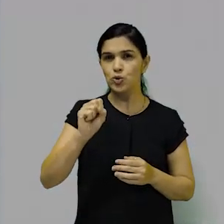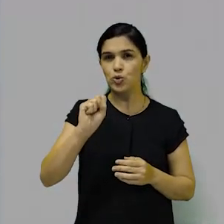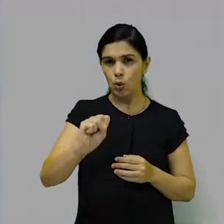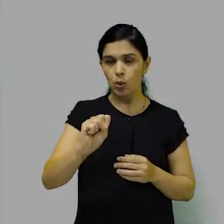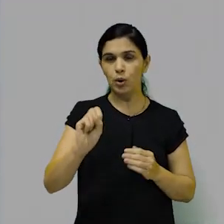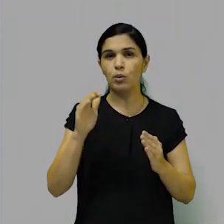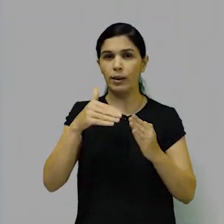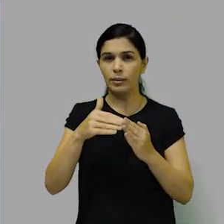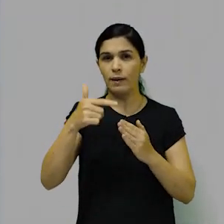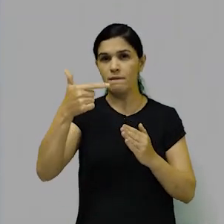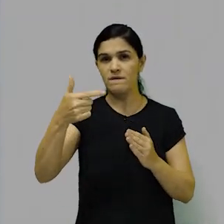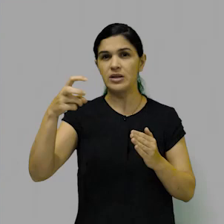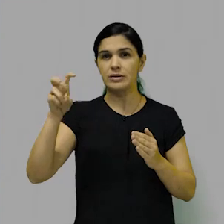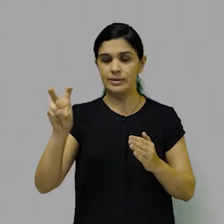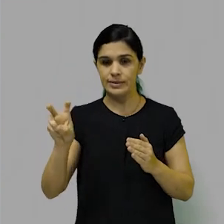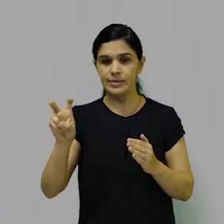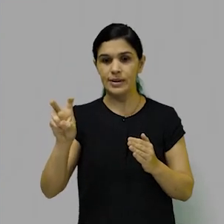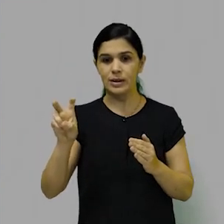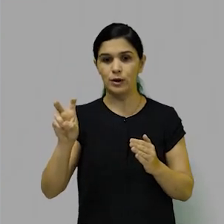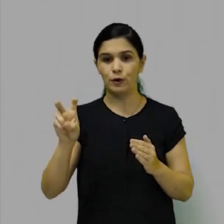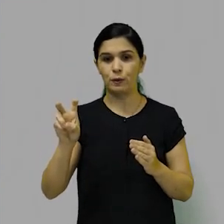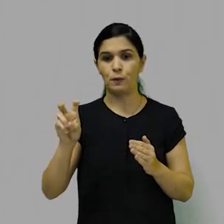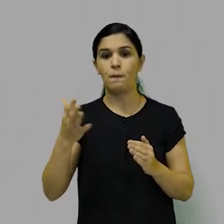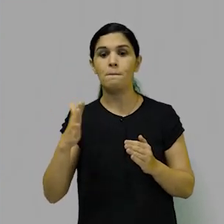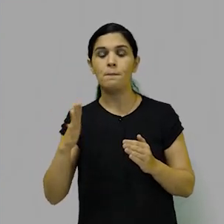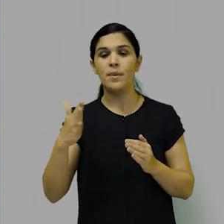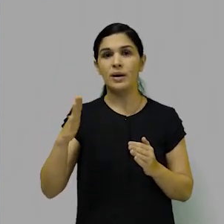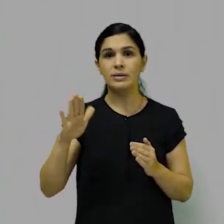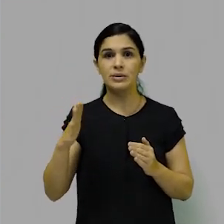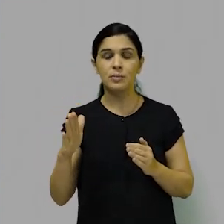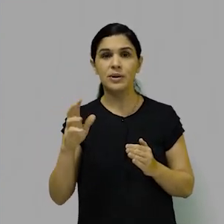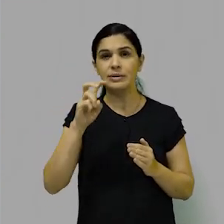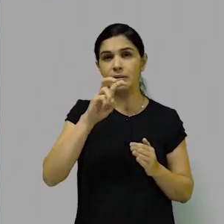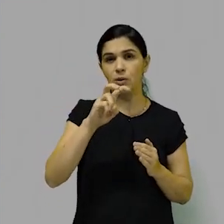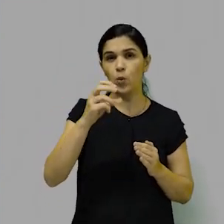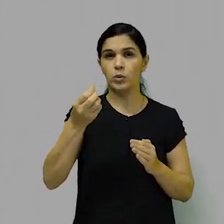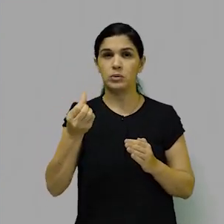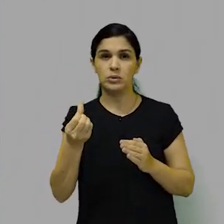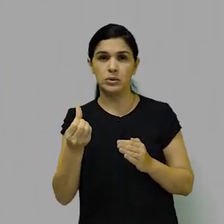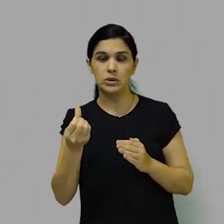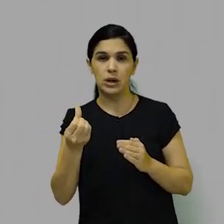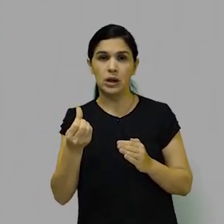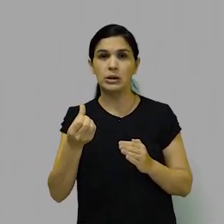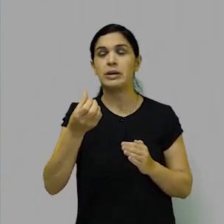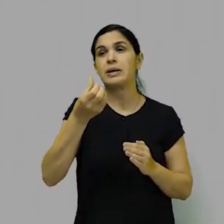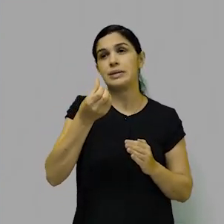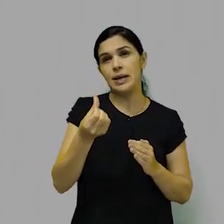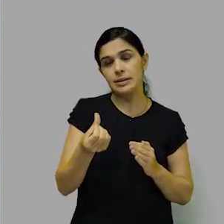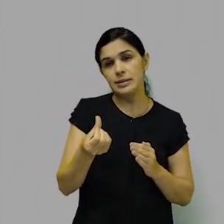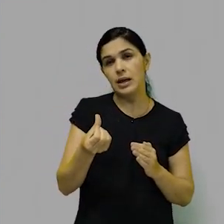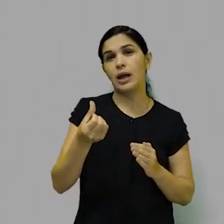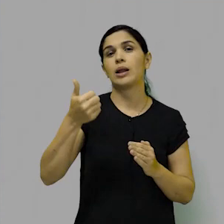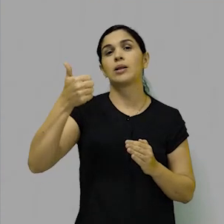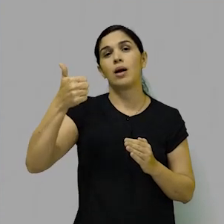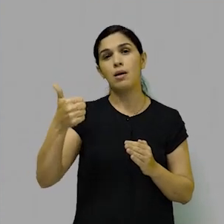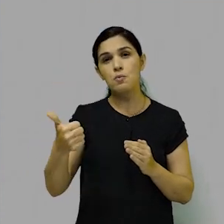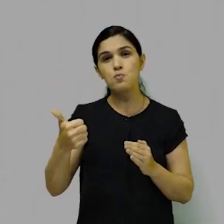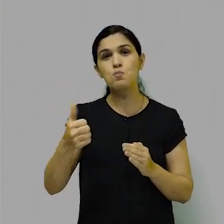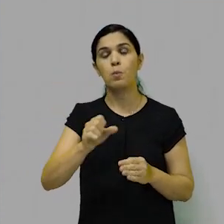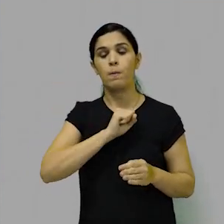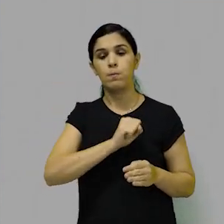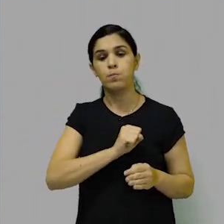que tem de 56 a 61 batimentos por minuto. Como boa, de